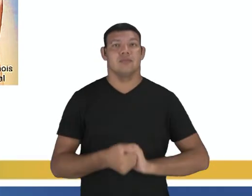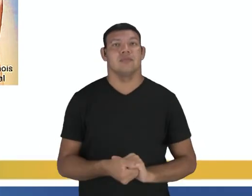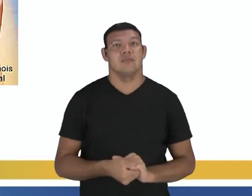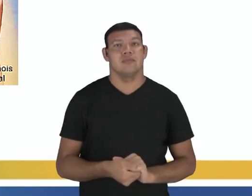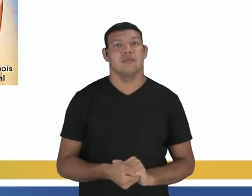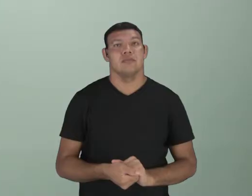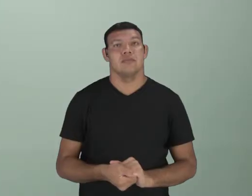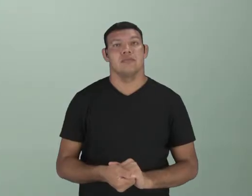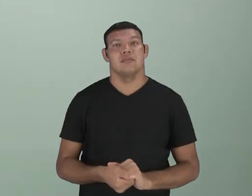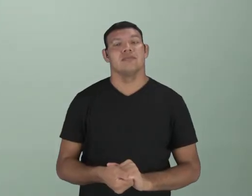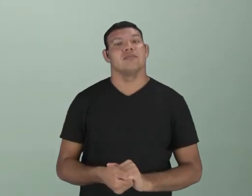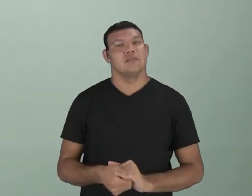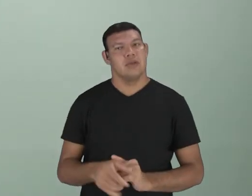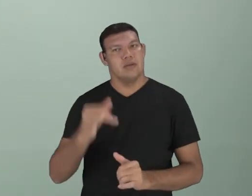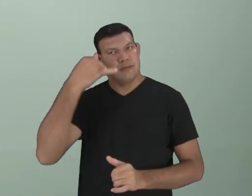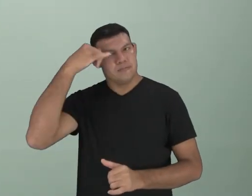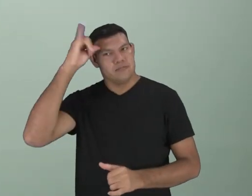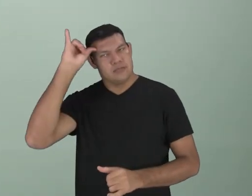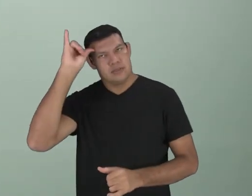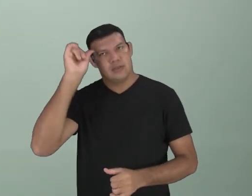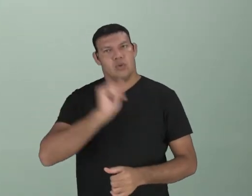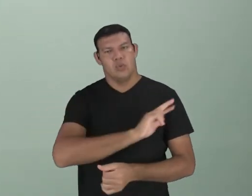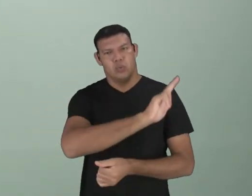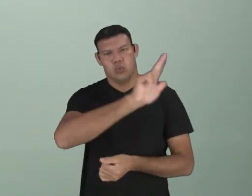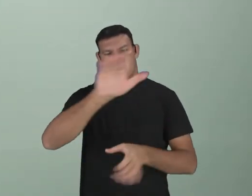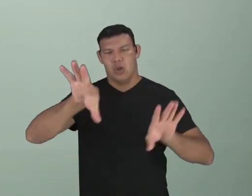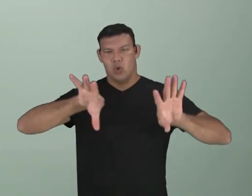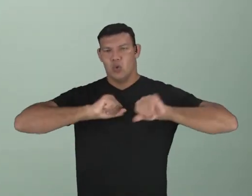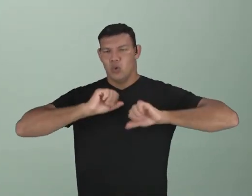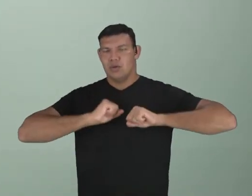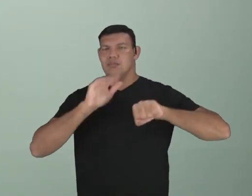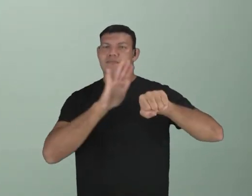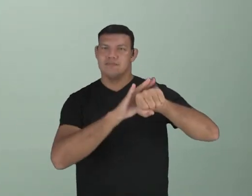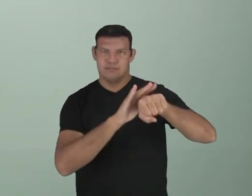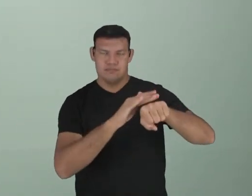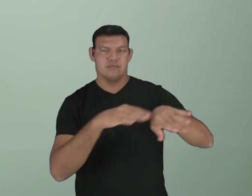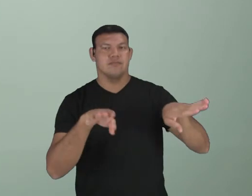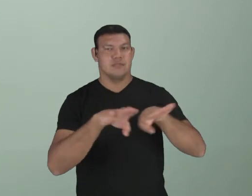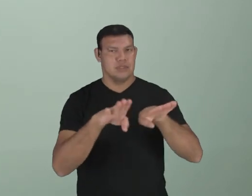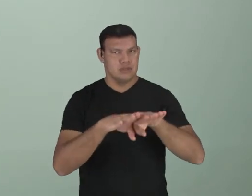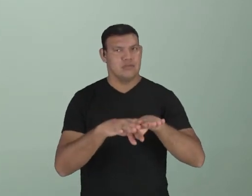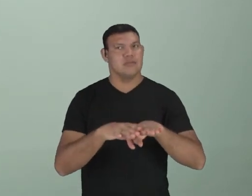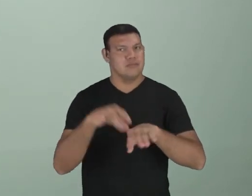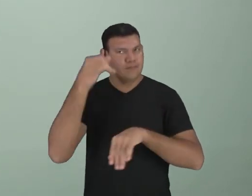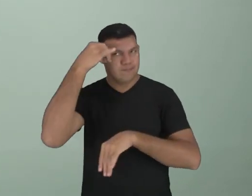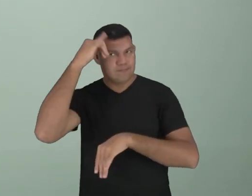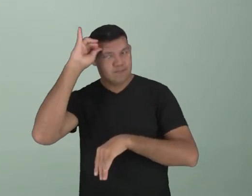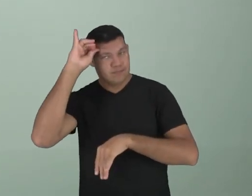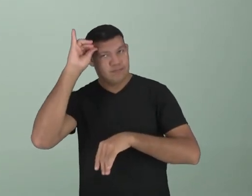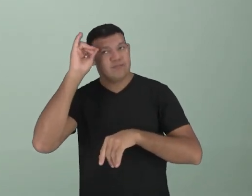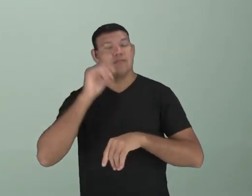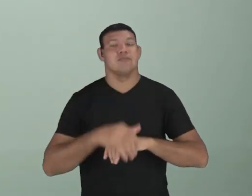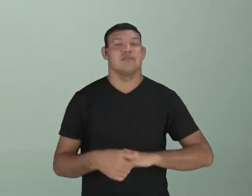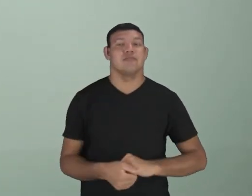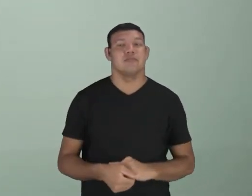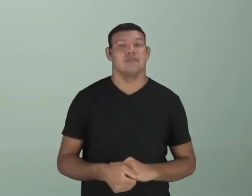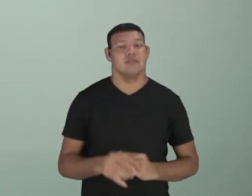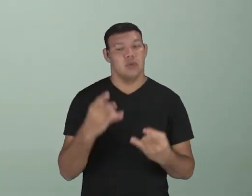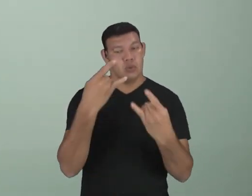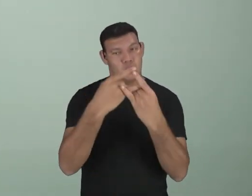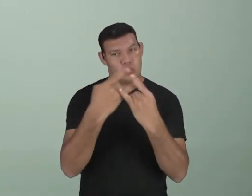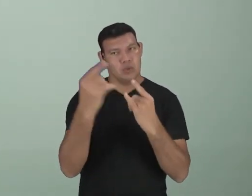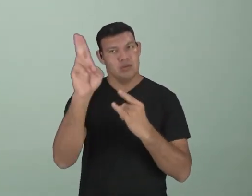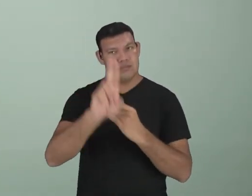relações sexuais, tá? Preservativo previne tudo isso. Todas as doenças que nós comentamos aqui são prevenidas pelo uso